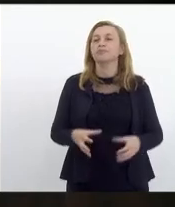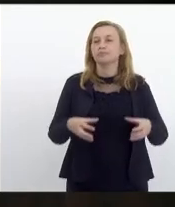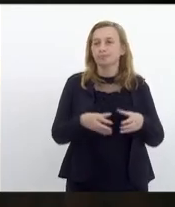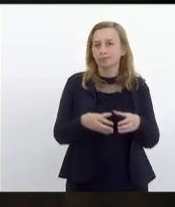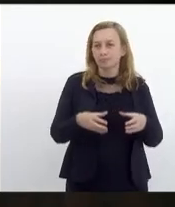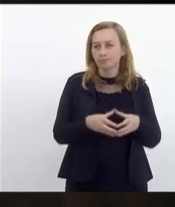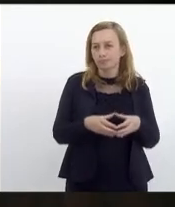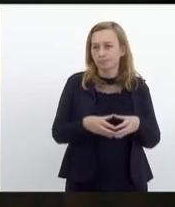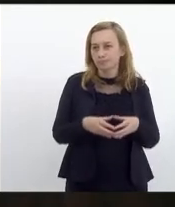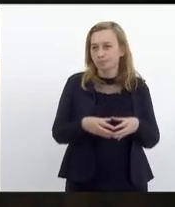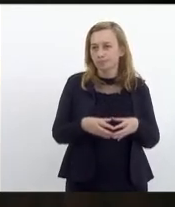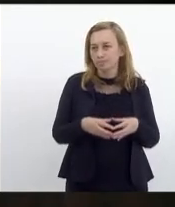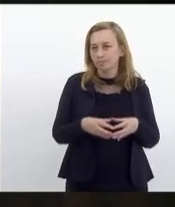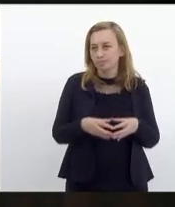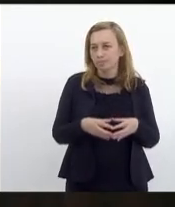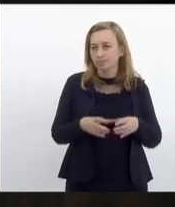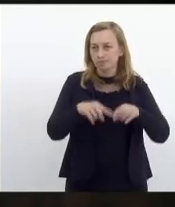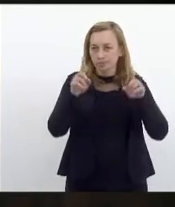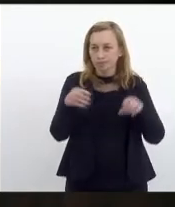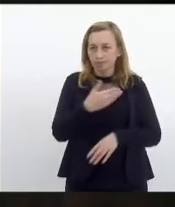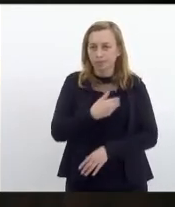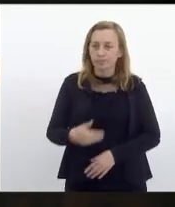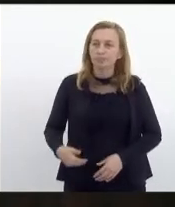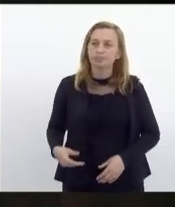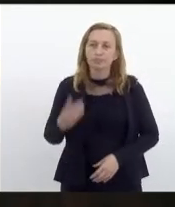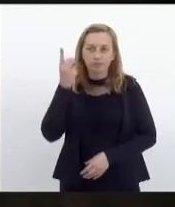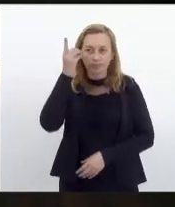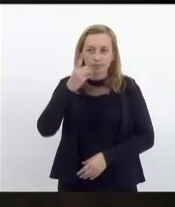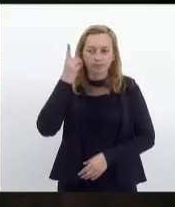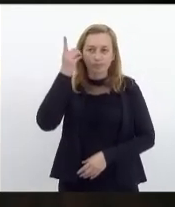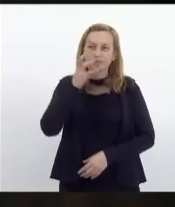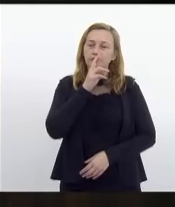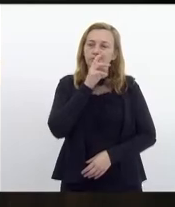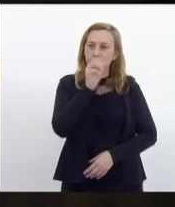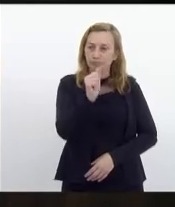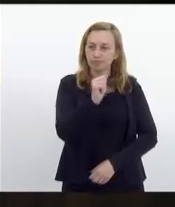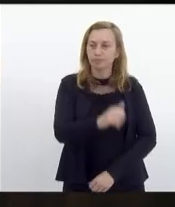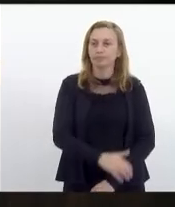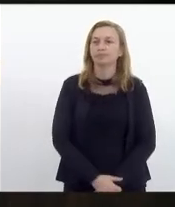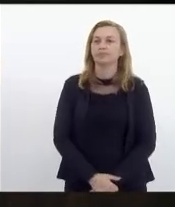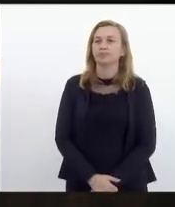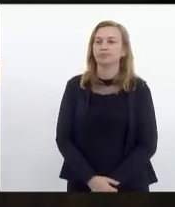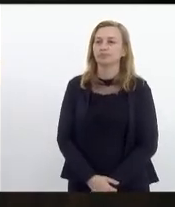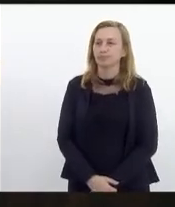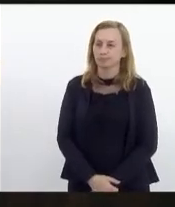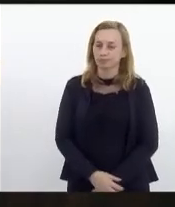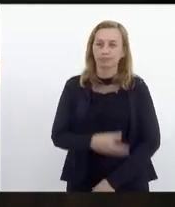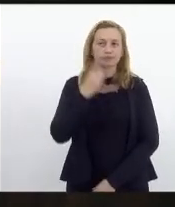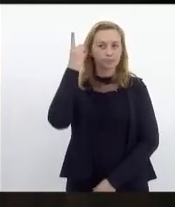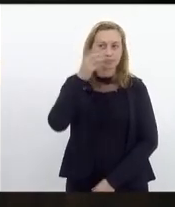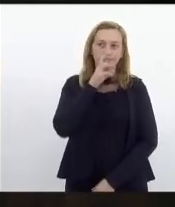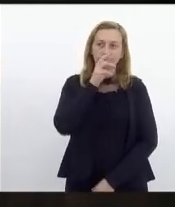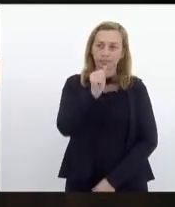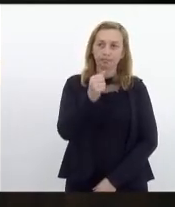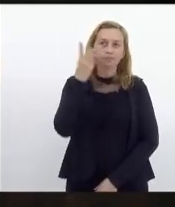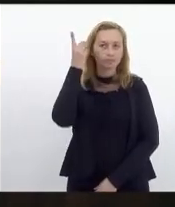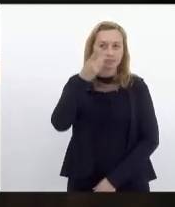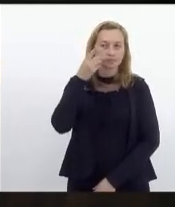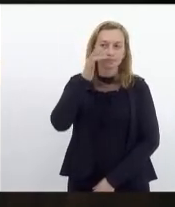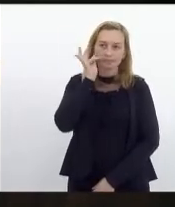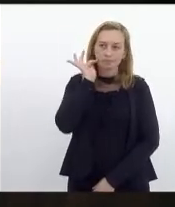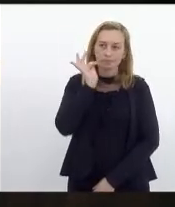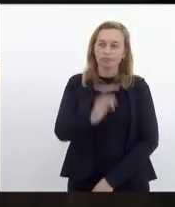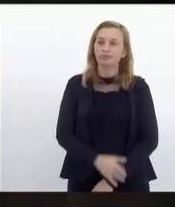Comissão de Servidores Públicos, deputado Rodrigo Amorim. Deputado Rodrigo Amorim. Deputado Flávio Serafim.